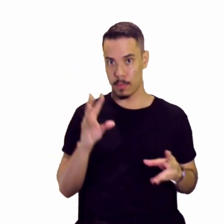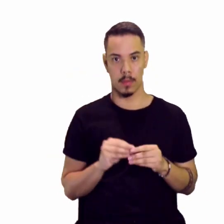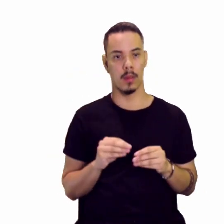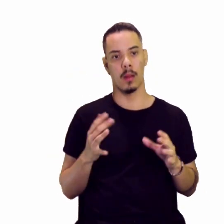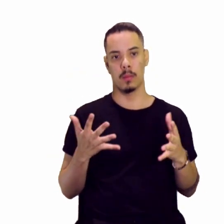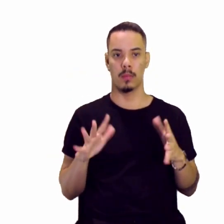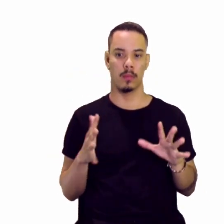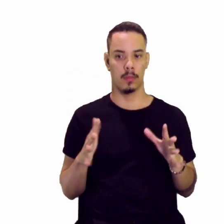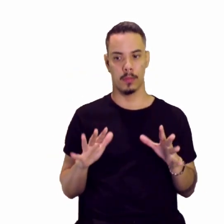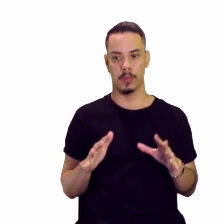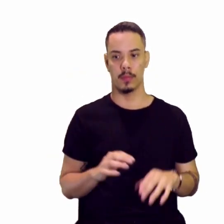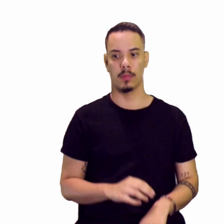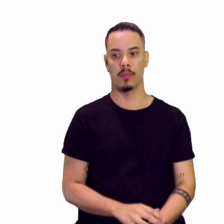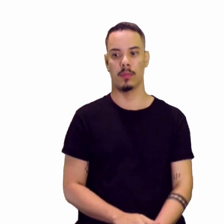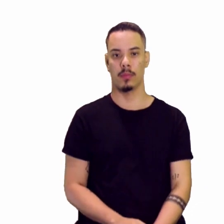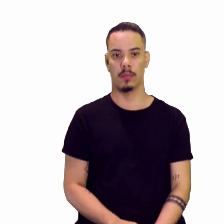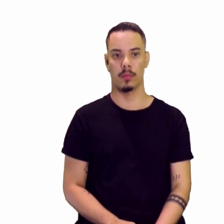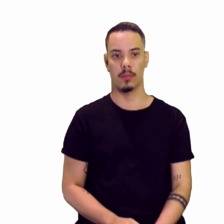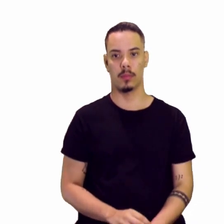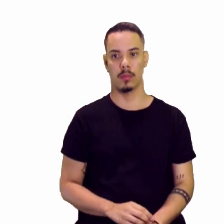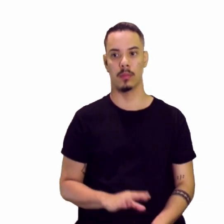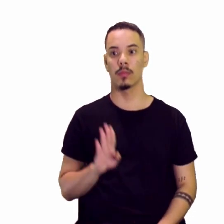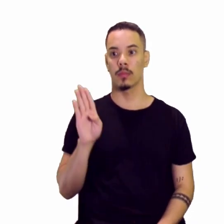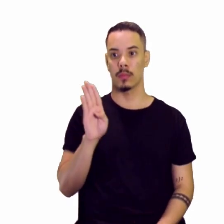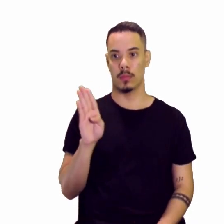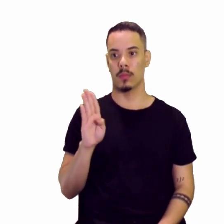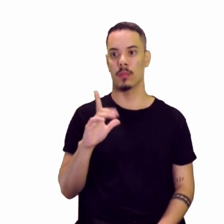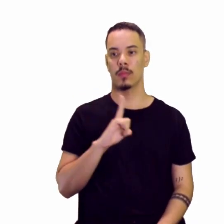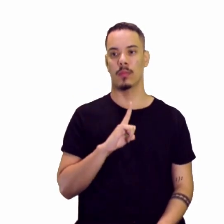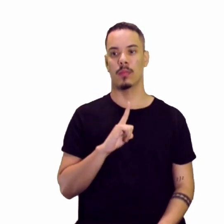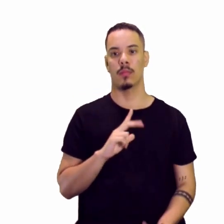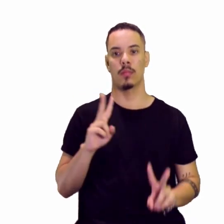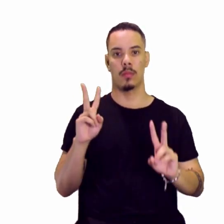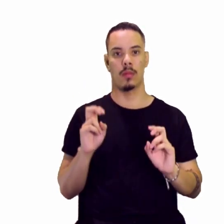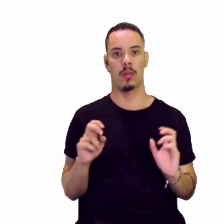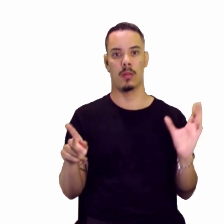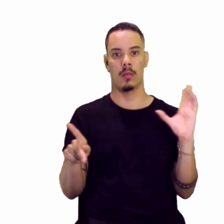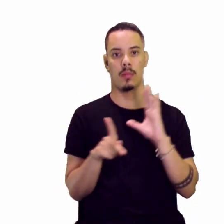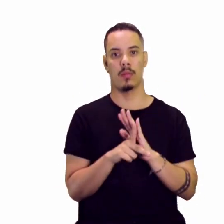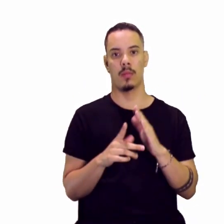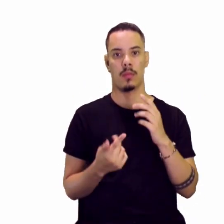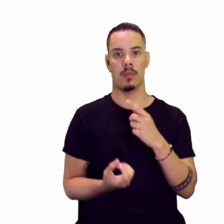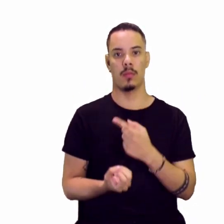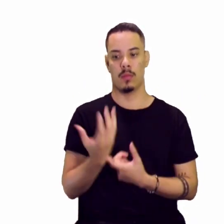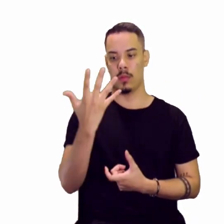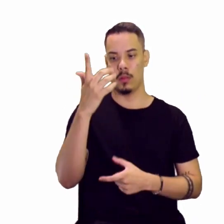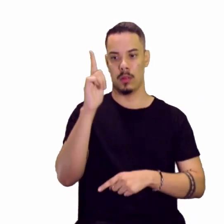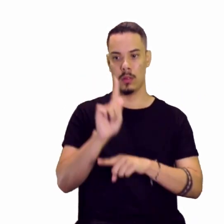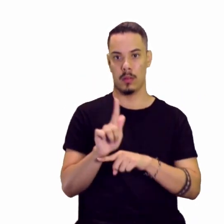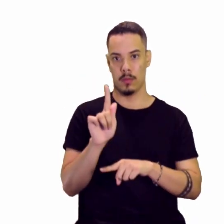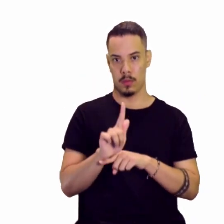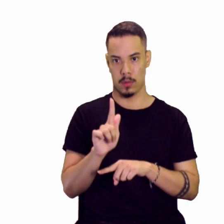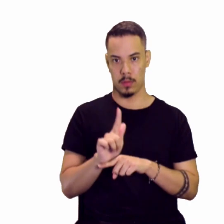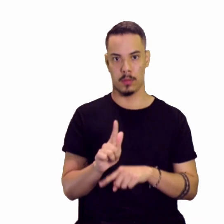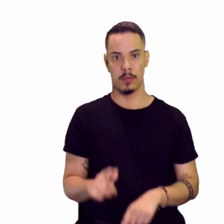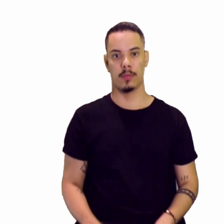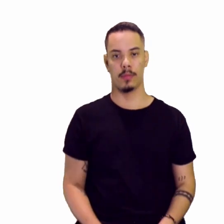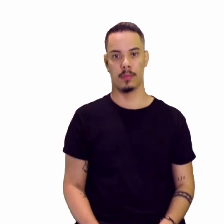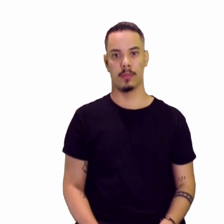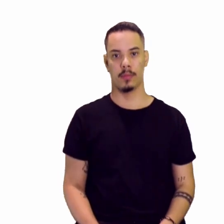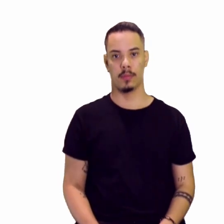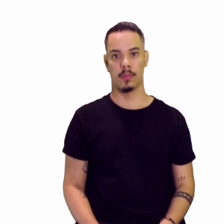aproximadamente, né? Exatamente. Então a gente pode falar que o bloco B está sob a aceleração da gravidade. Então só para a gente ver o peso de B, pessoal, olha